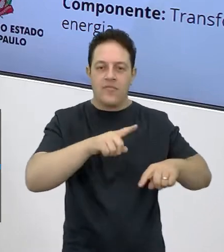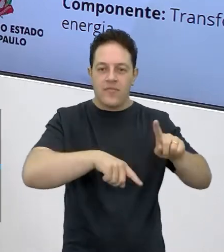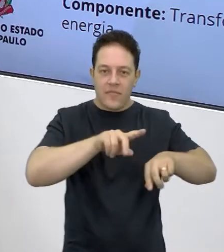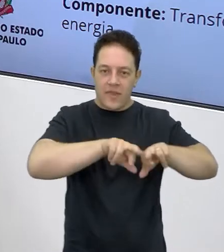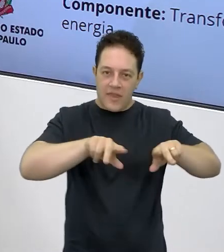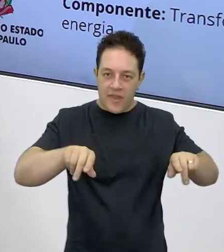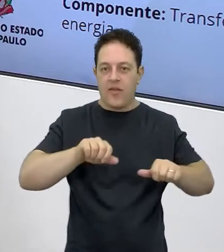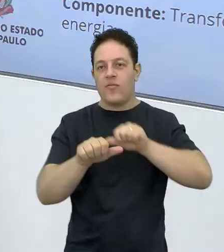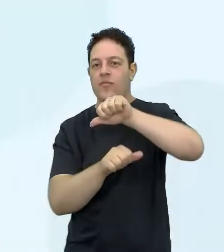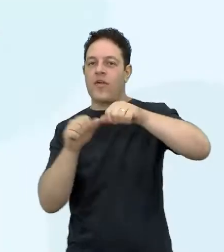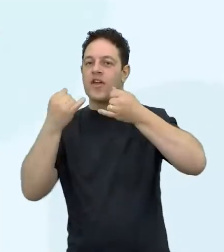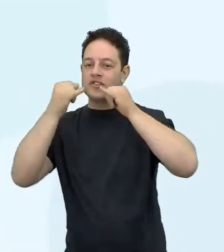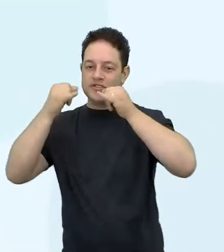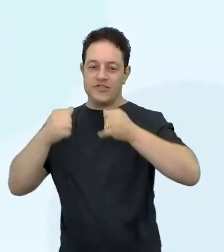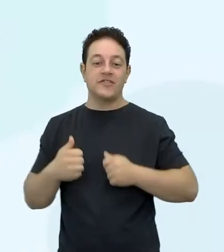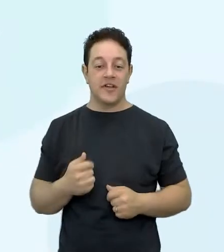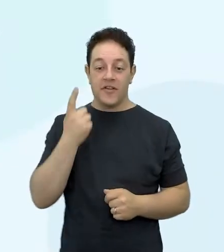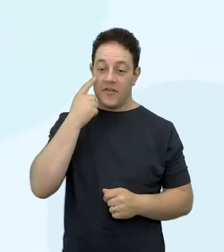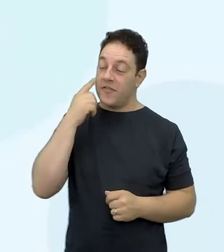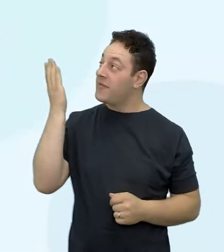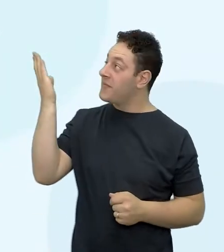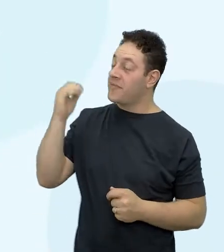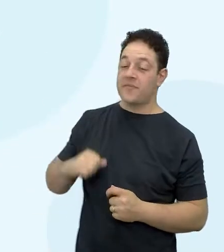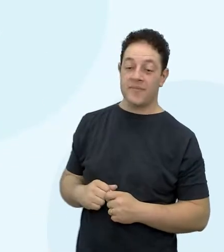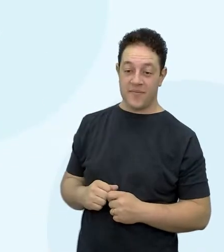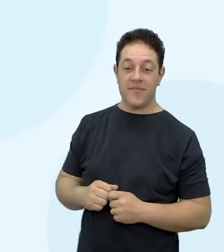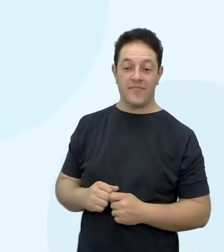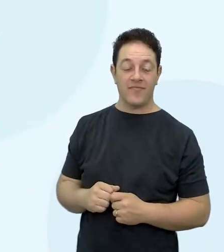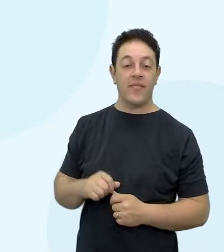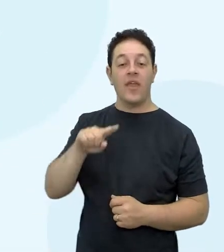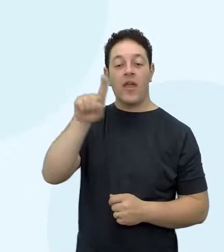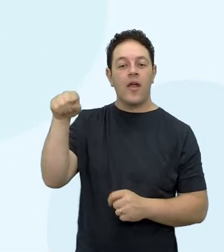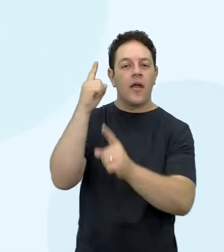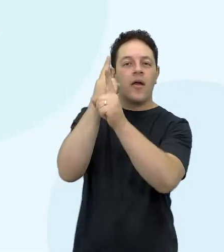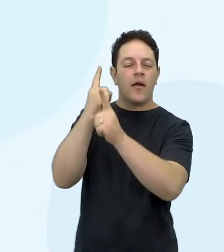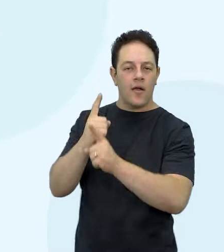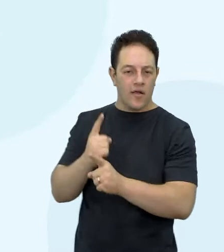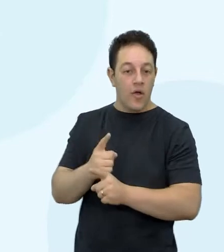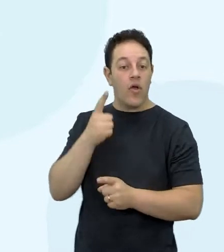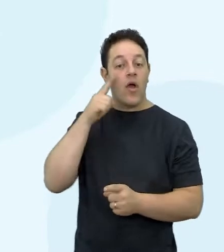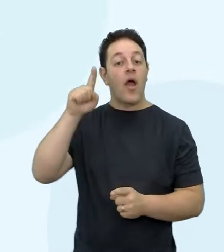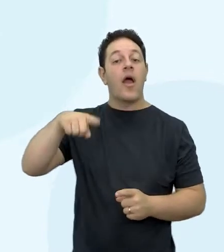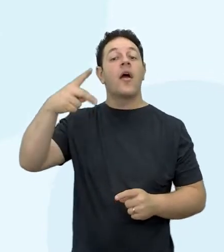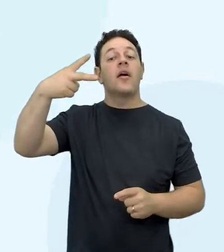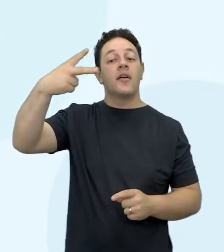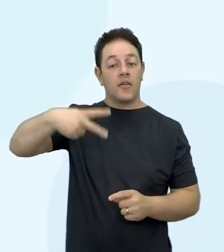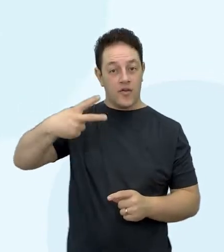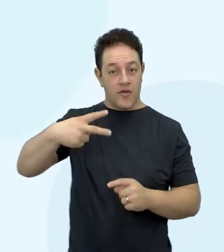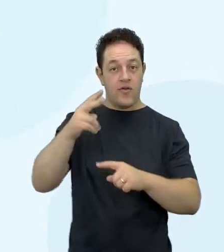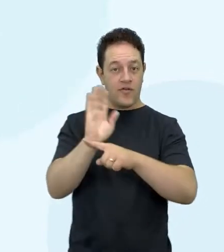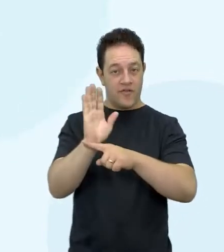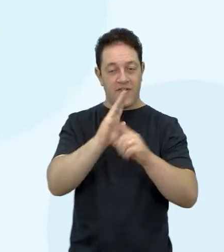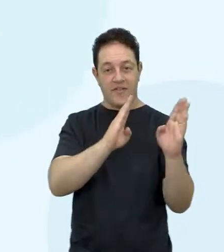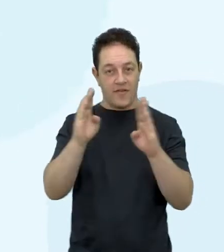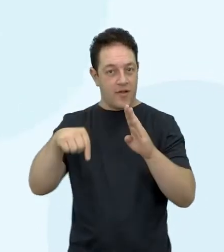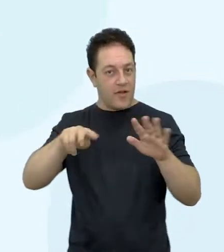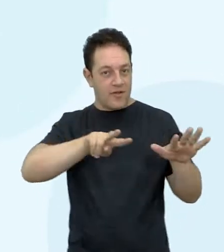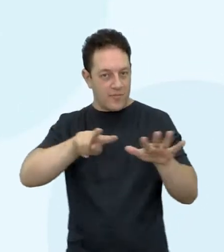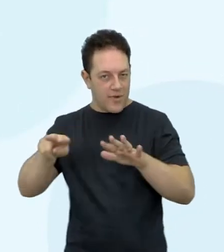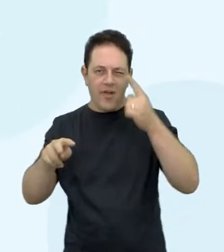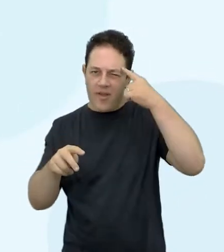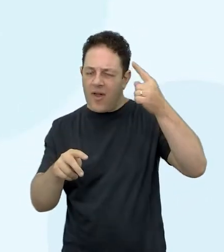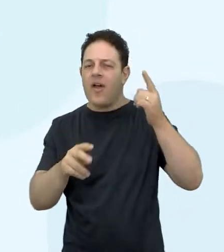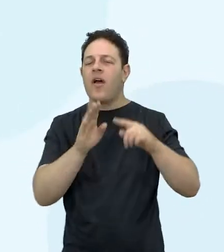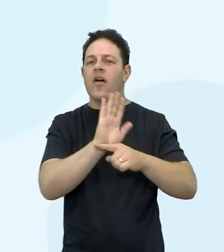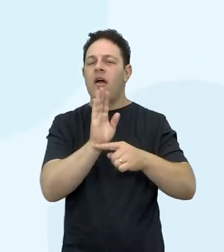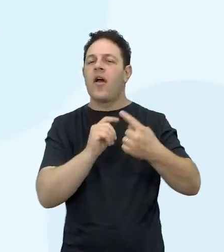está colocando para vocês aí o slide de apresentação para a gente se identificar. Esse é o nosso segundo vídeo da semana. Já fizemos um vídeo aí